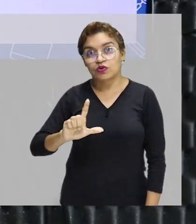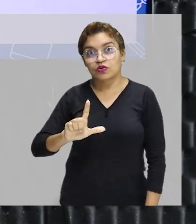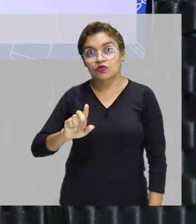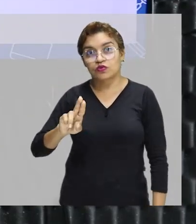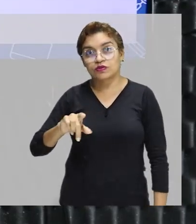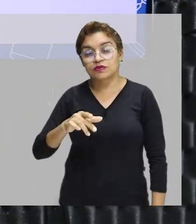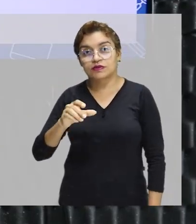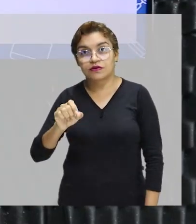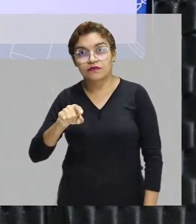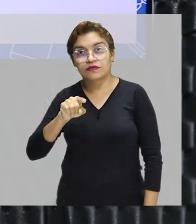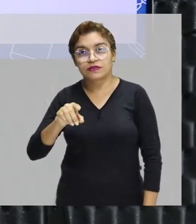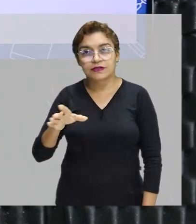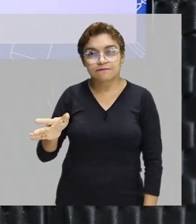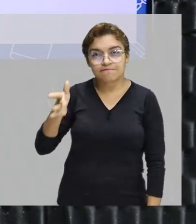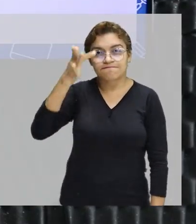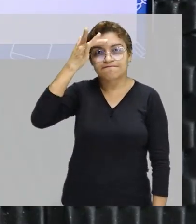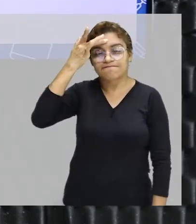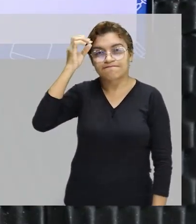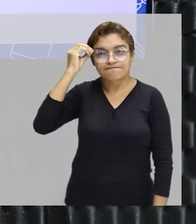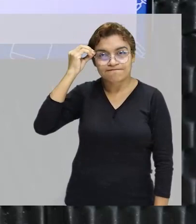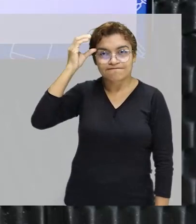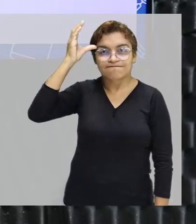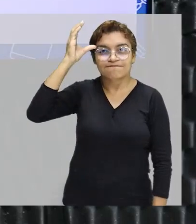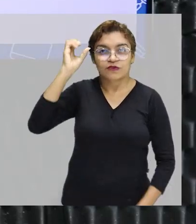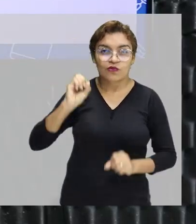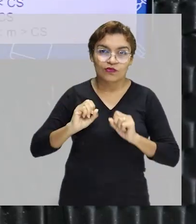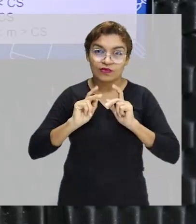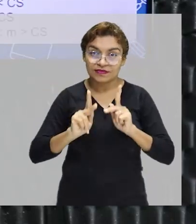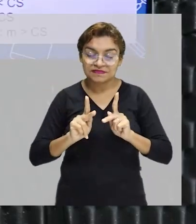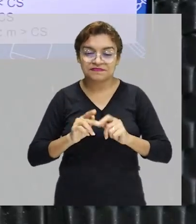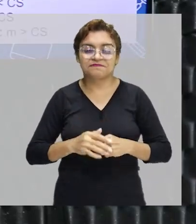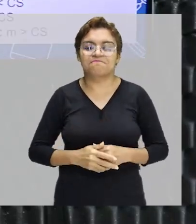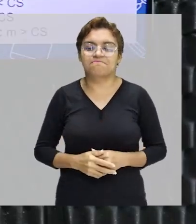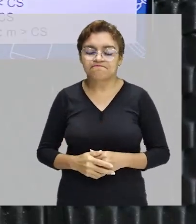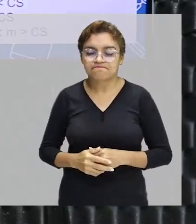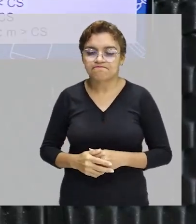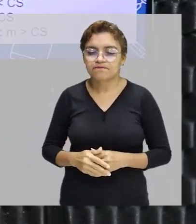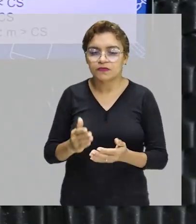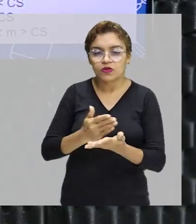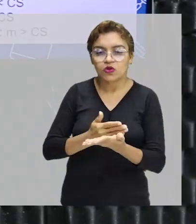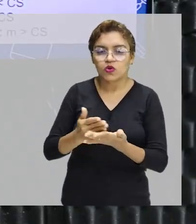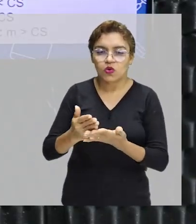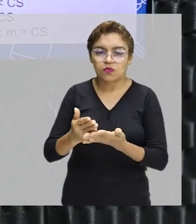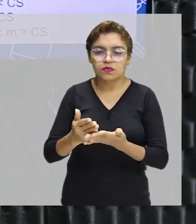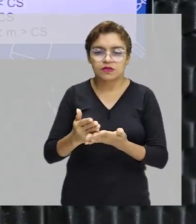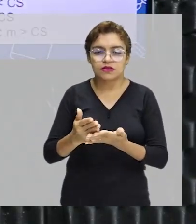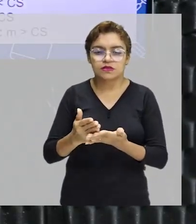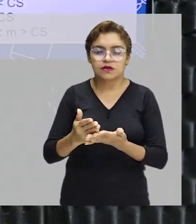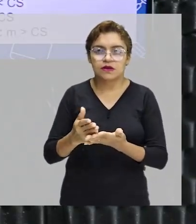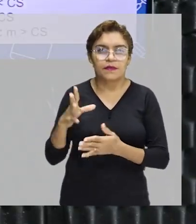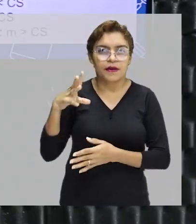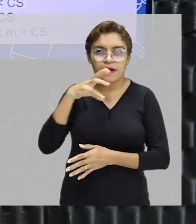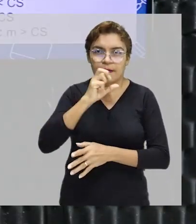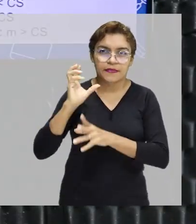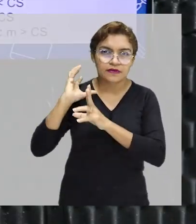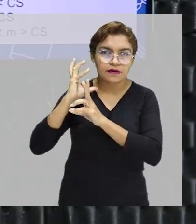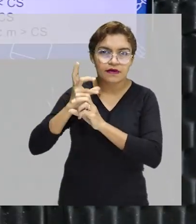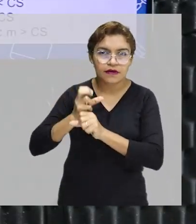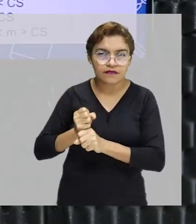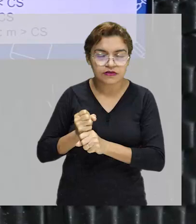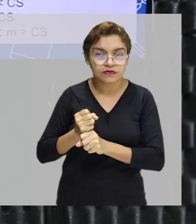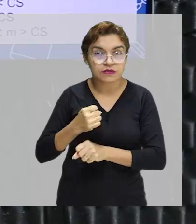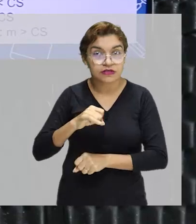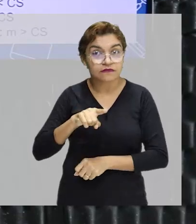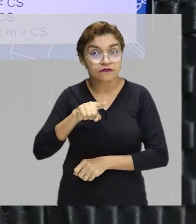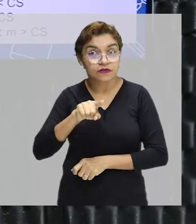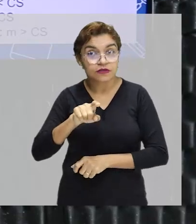sacramentado em vocês. Beleza, turminha? Vamos iniciar através de uma rápida revisão. E se você quiser,